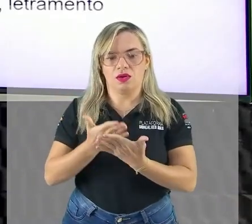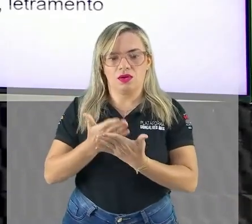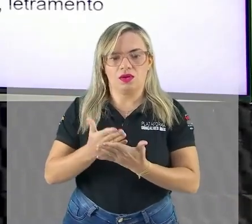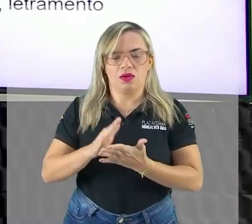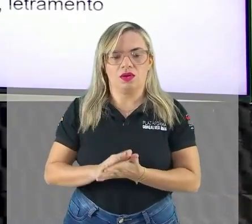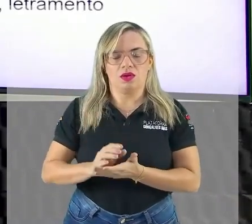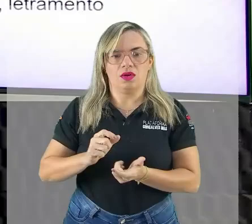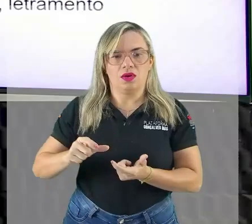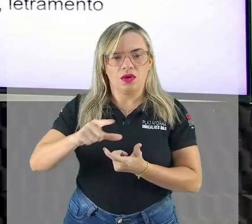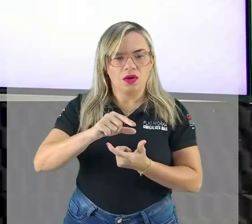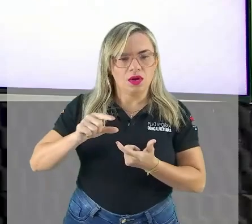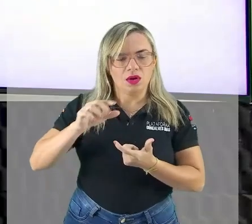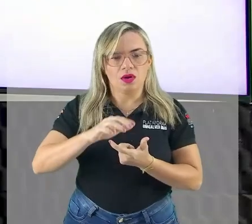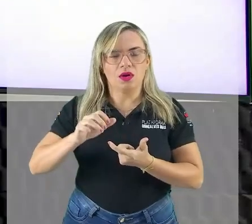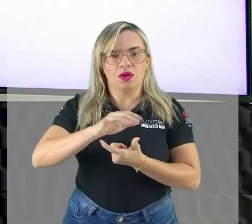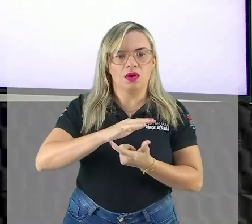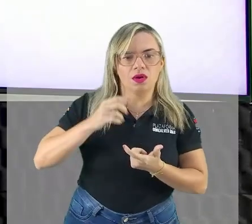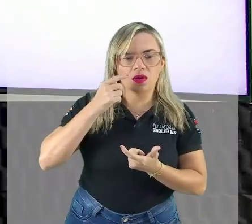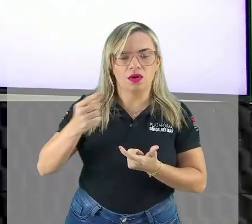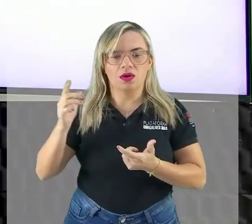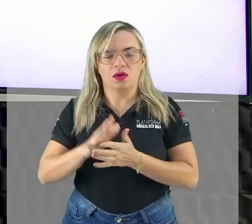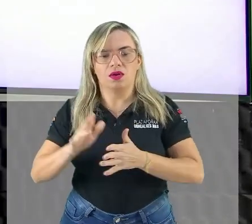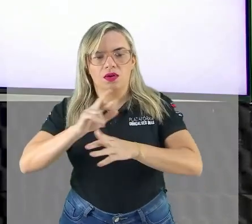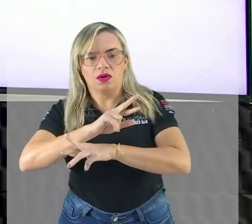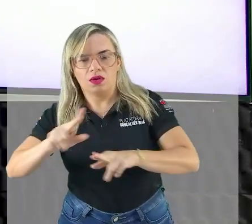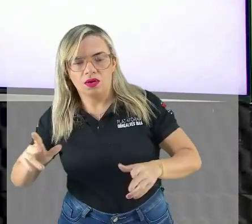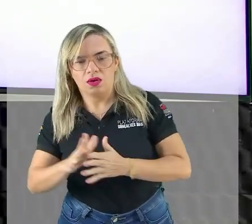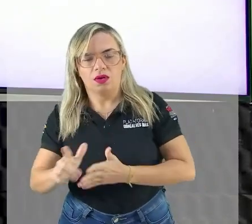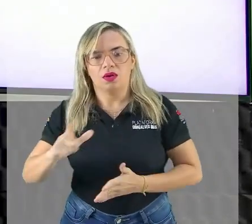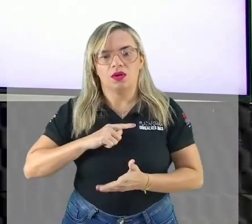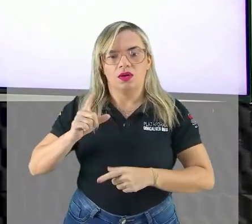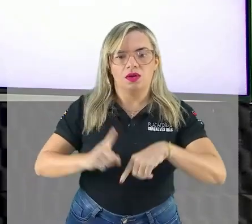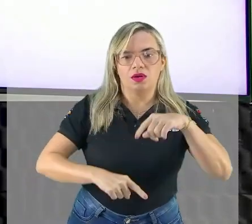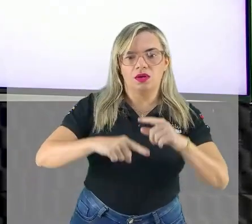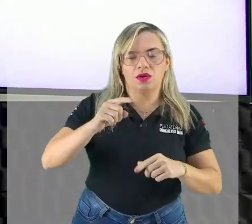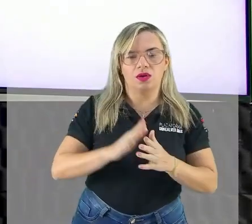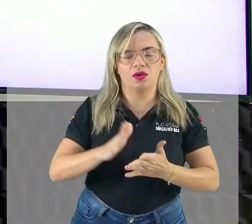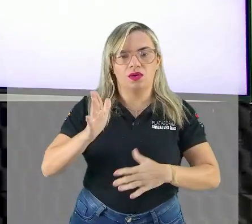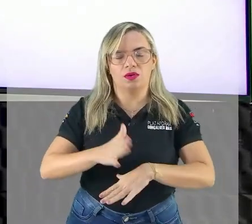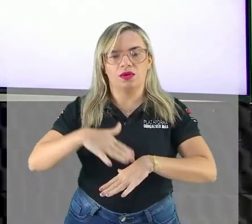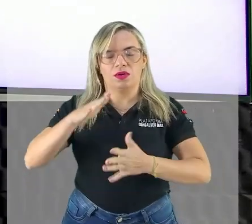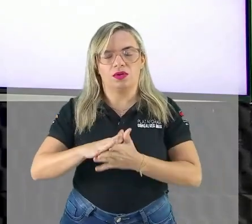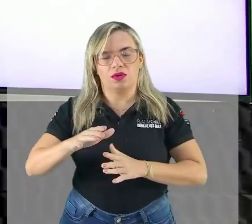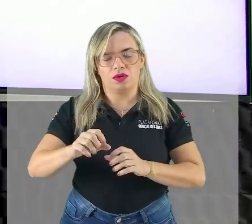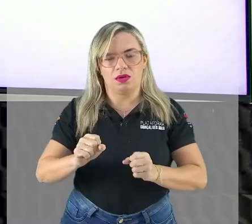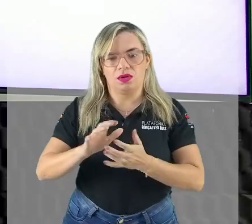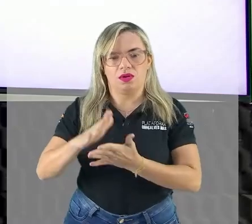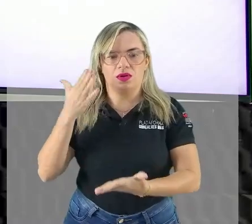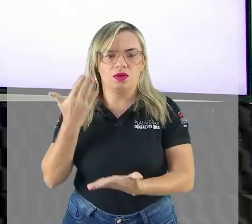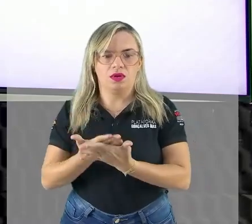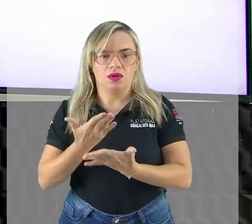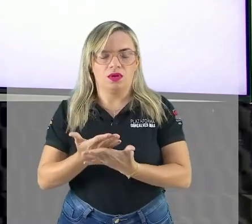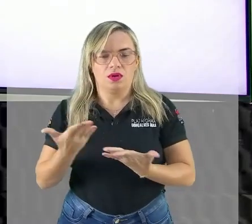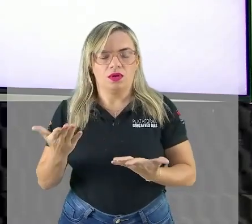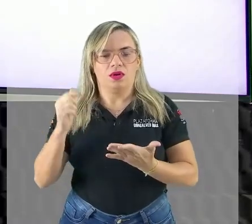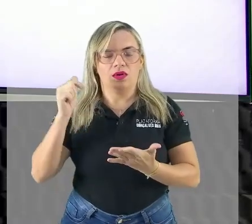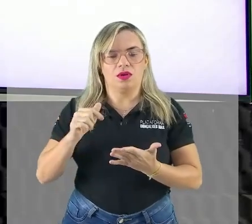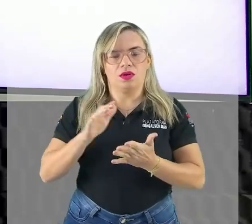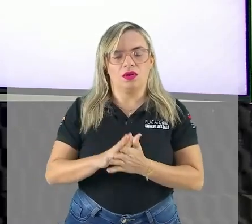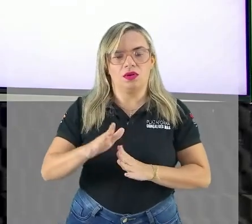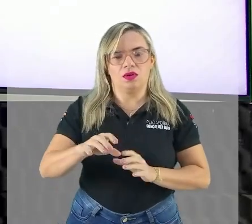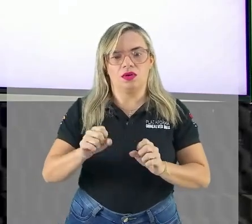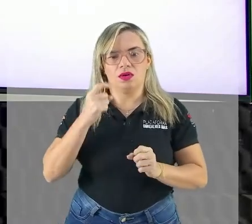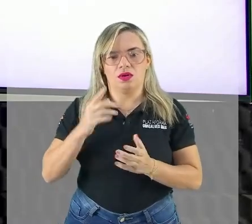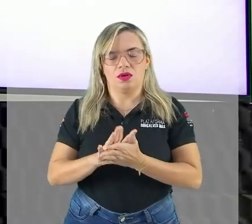digital e etc. Os que detêm mais recursos, os mais escolarizados, são os que